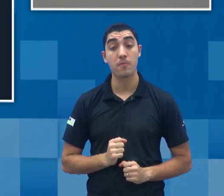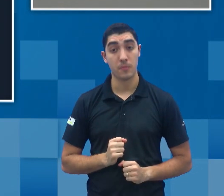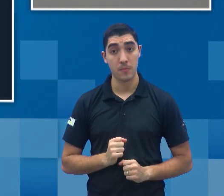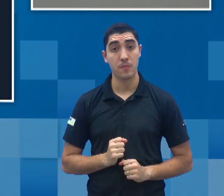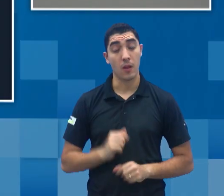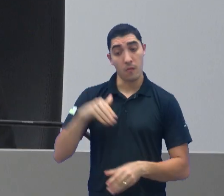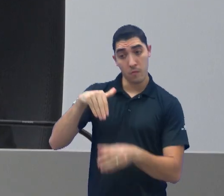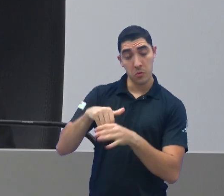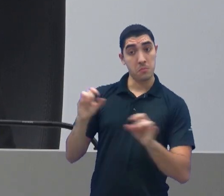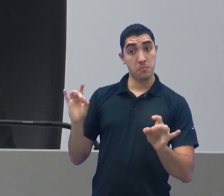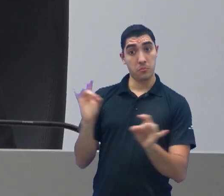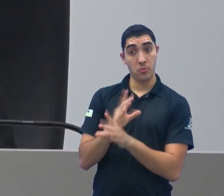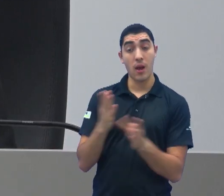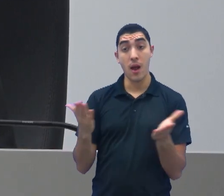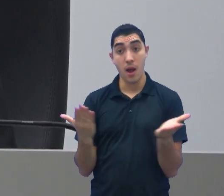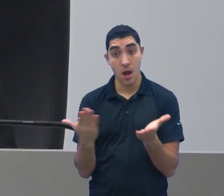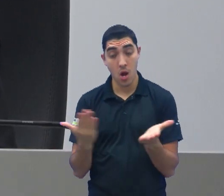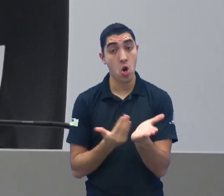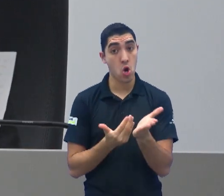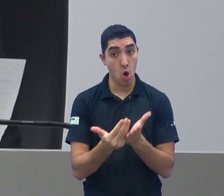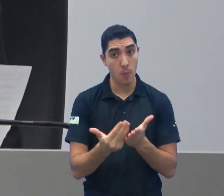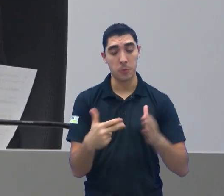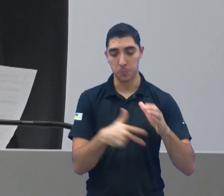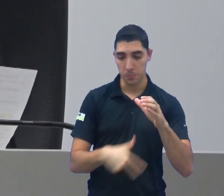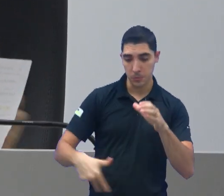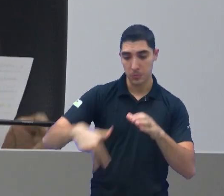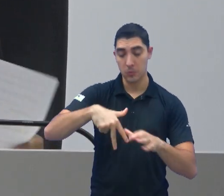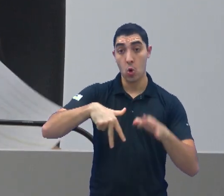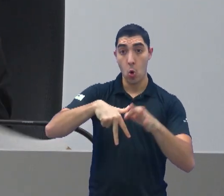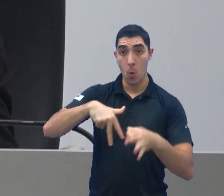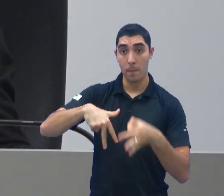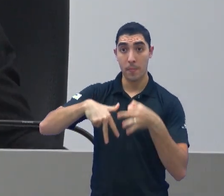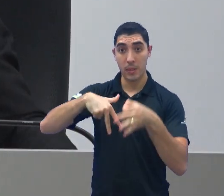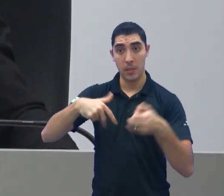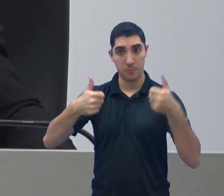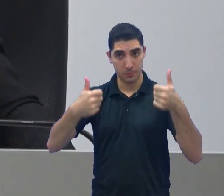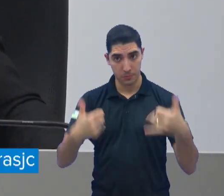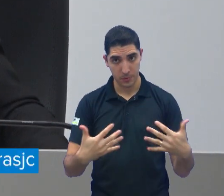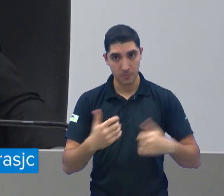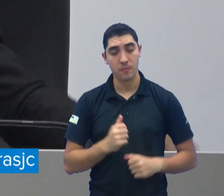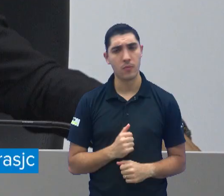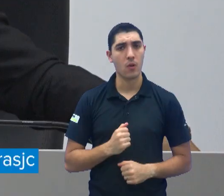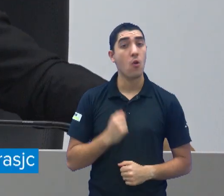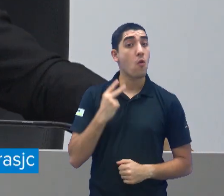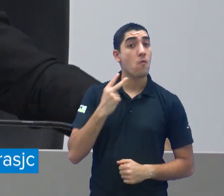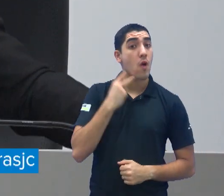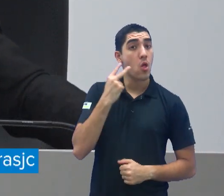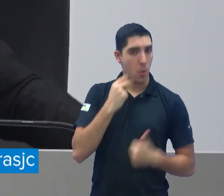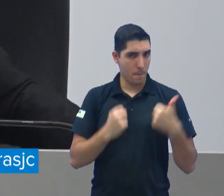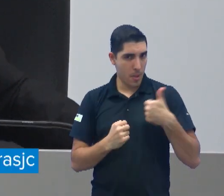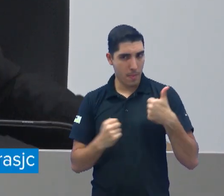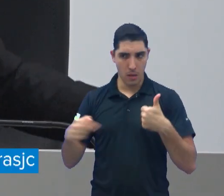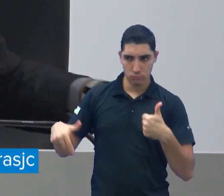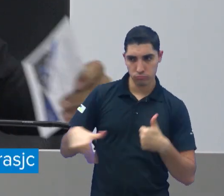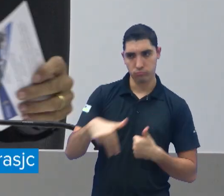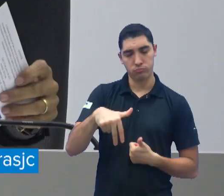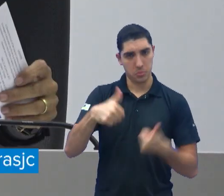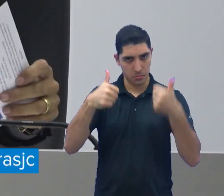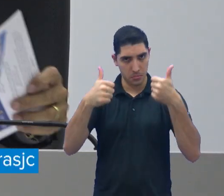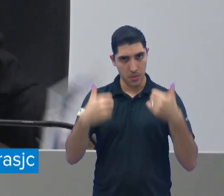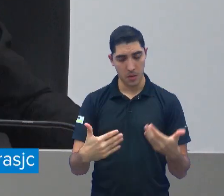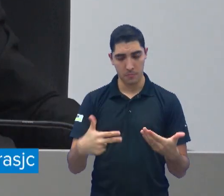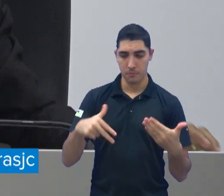processo de votação, passaremos agora ao momento de pinga-fogo. Primeiro vereador inscrito para falar no momento de pinga-fogo, o vereador